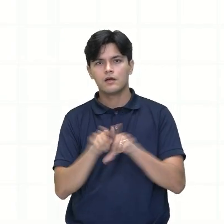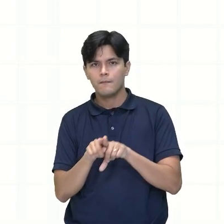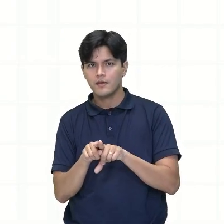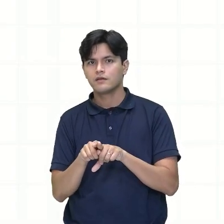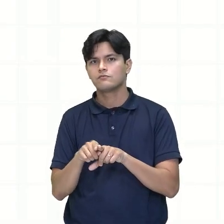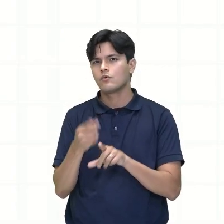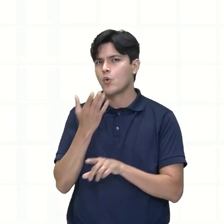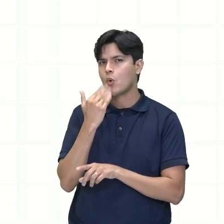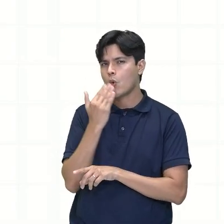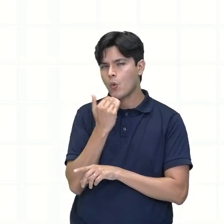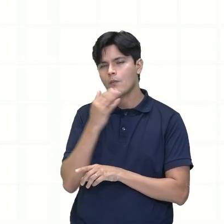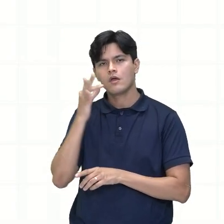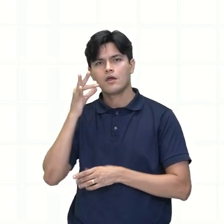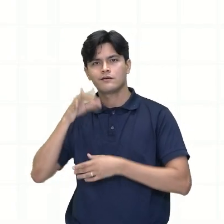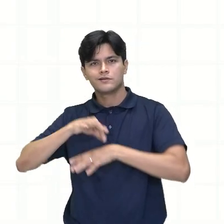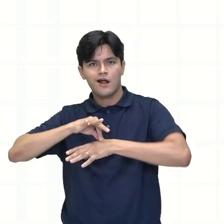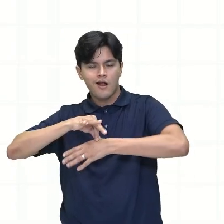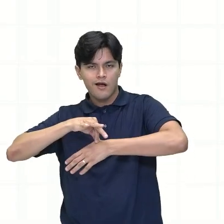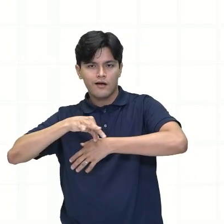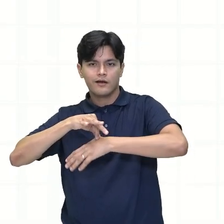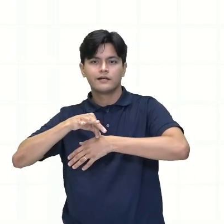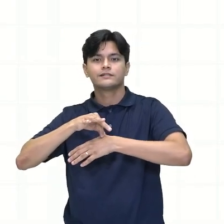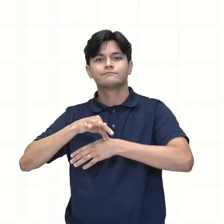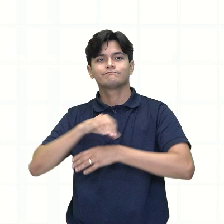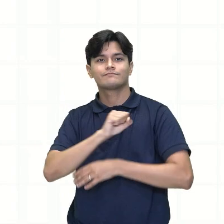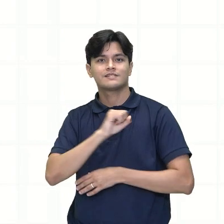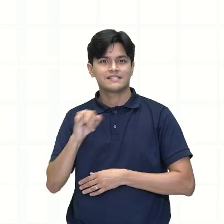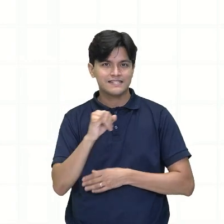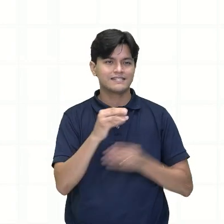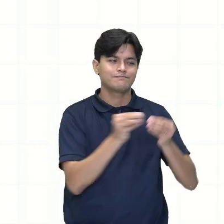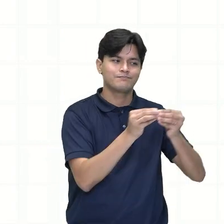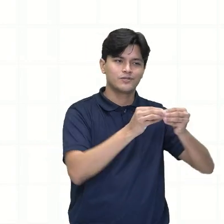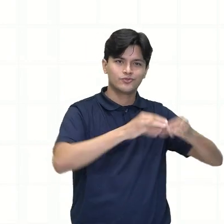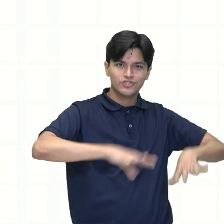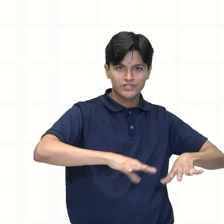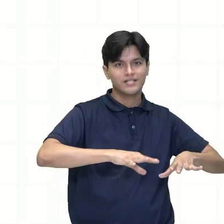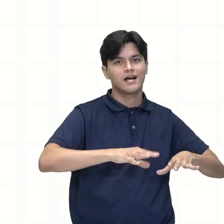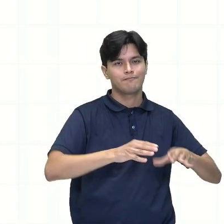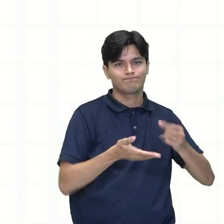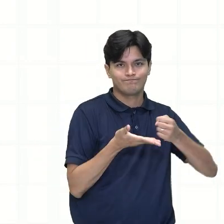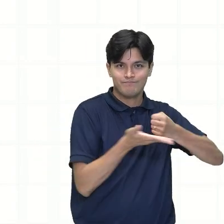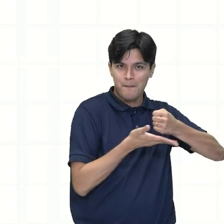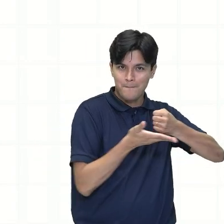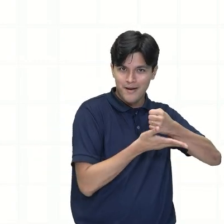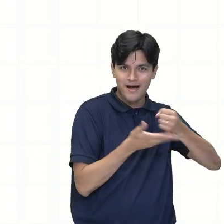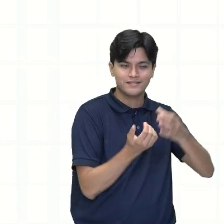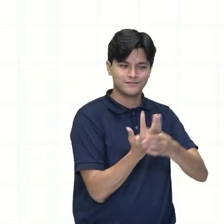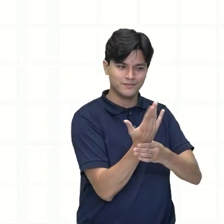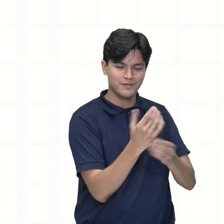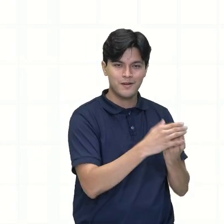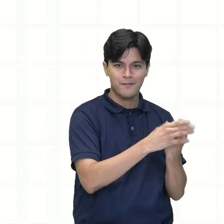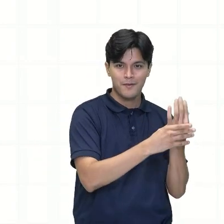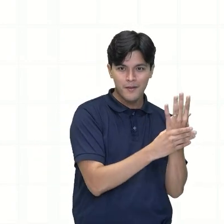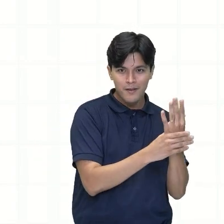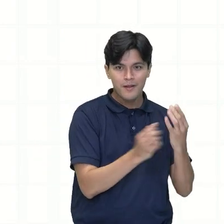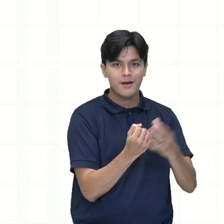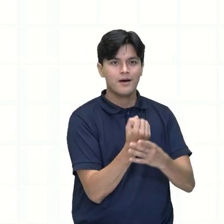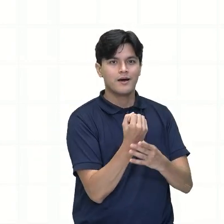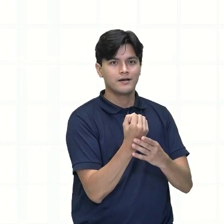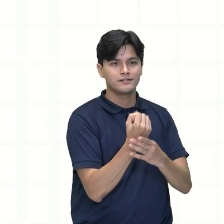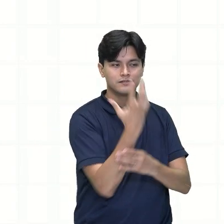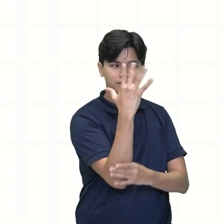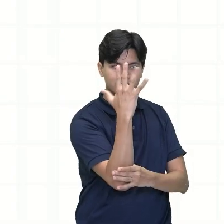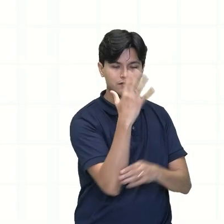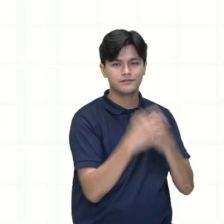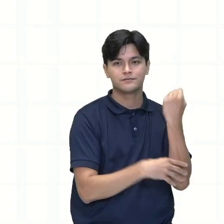as plantas, eu impacto aqui nos consumidores. E essa alteração vai impactar também